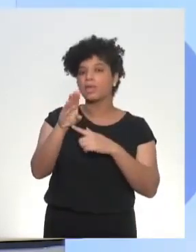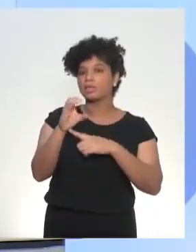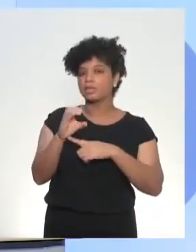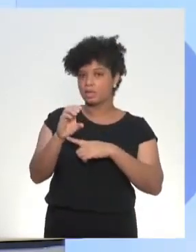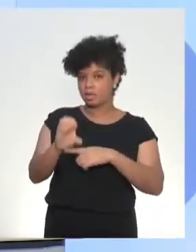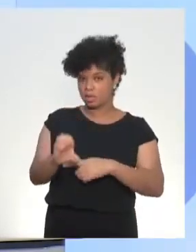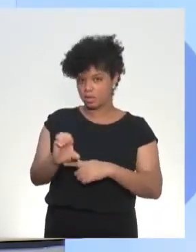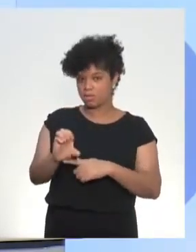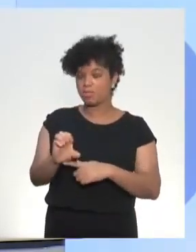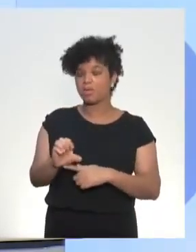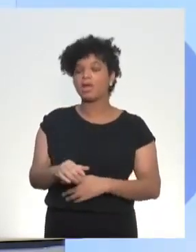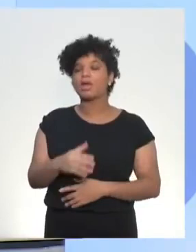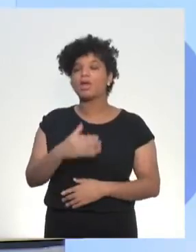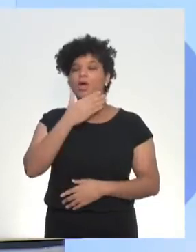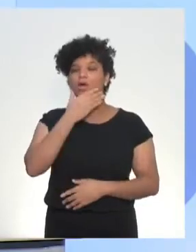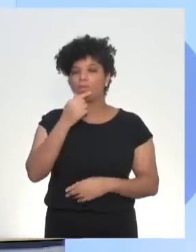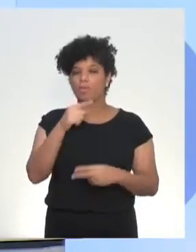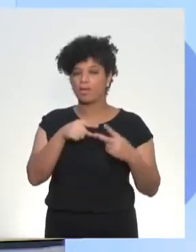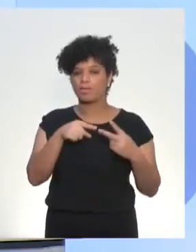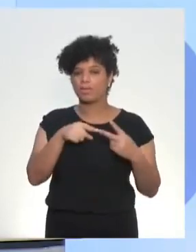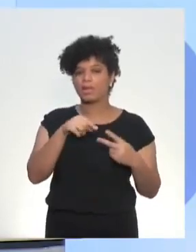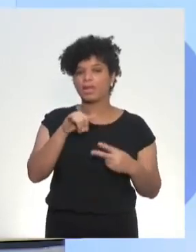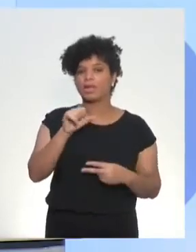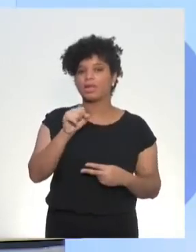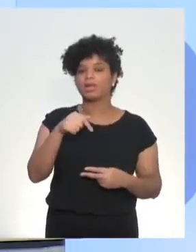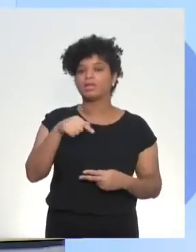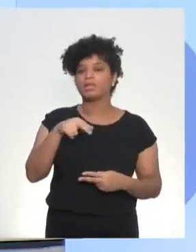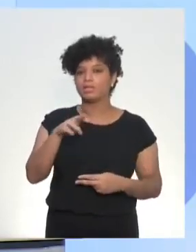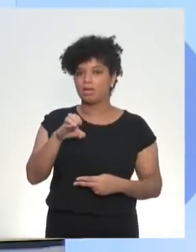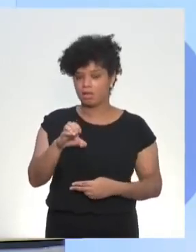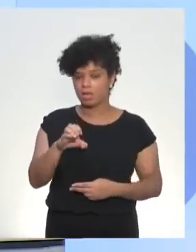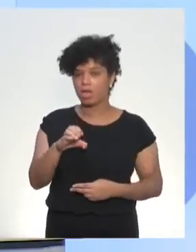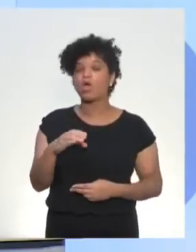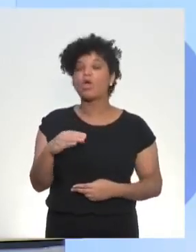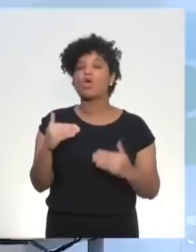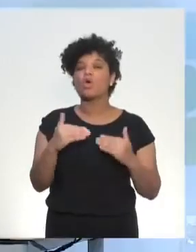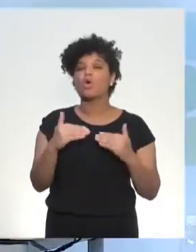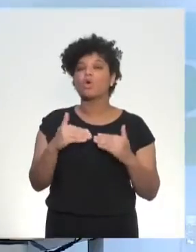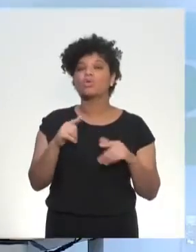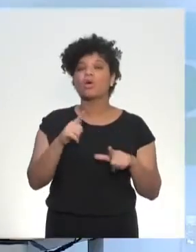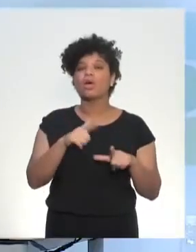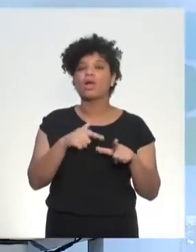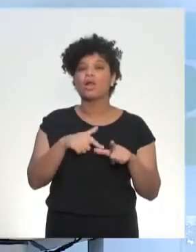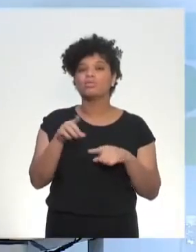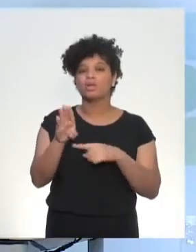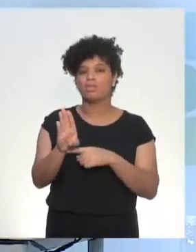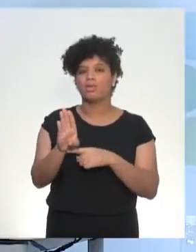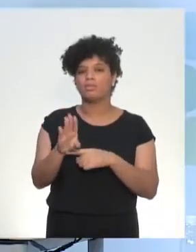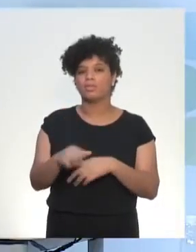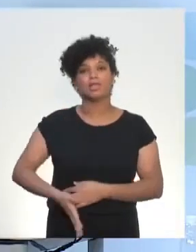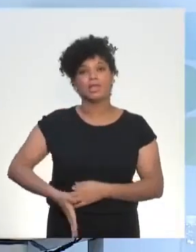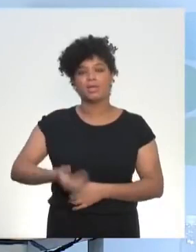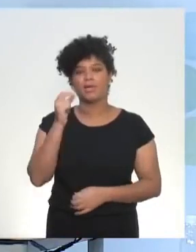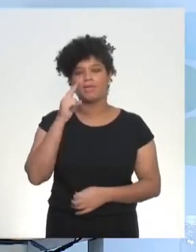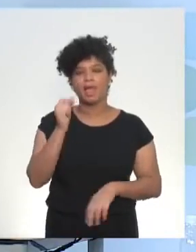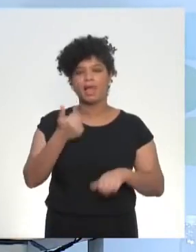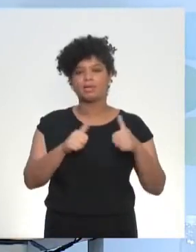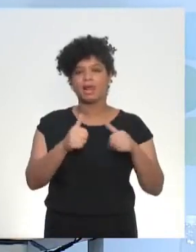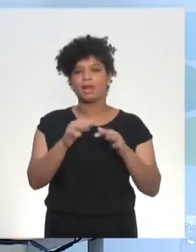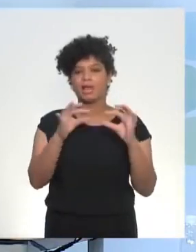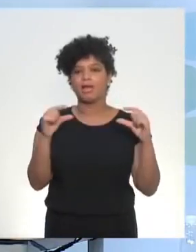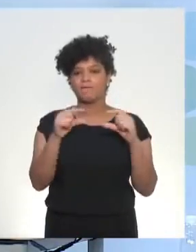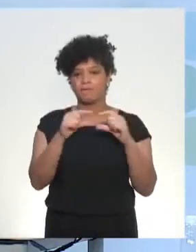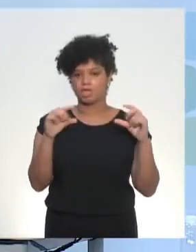Daniel e o Isaac concordam com a B. Ok, então vamos lá. Pessoal, very well opinionated, né? Vamos agora analisar as frases aqui. Olha